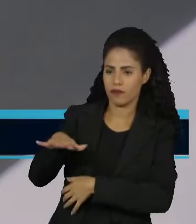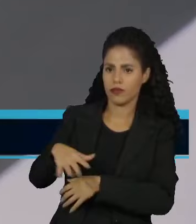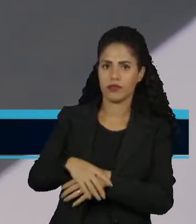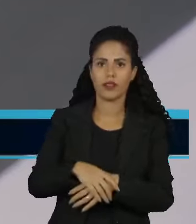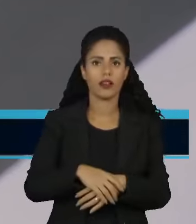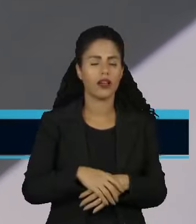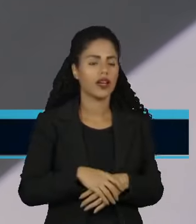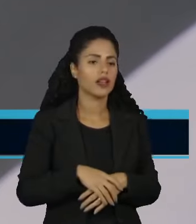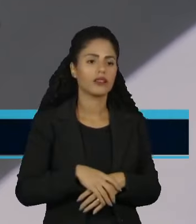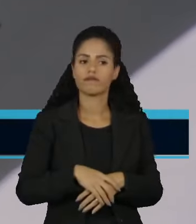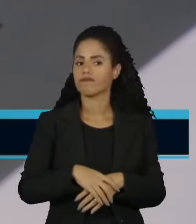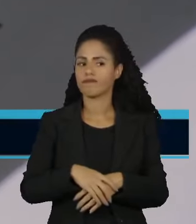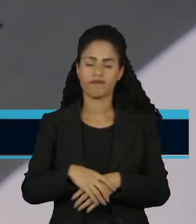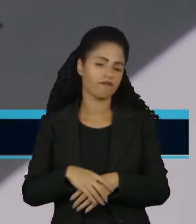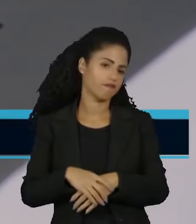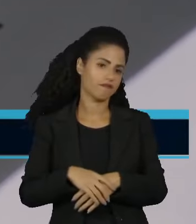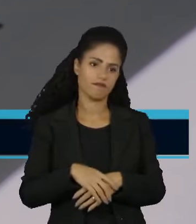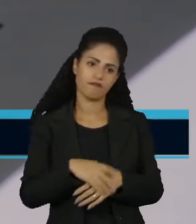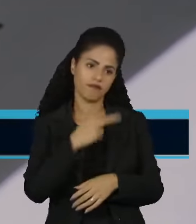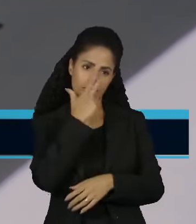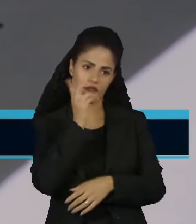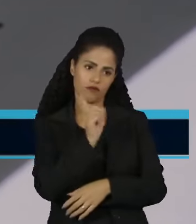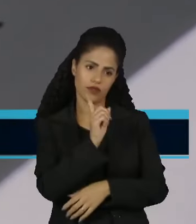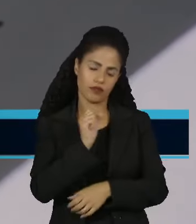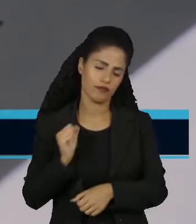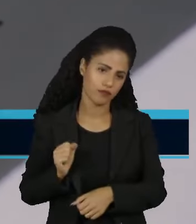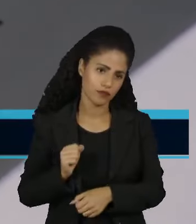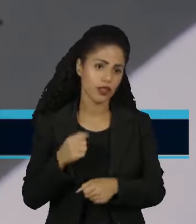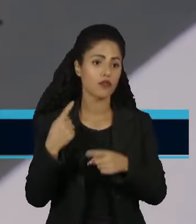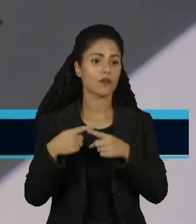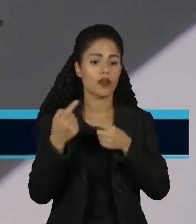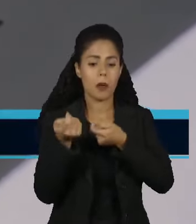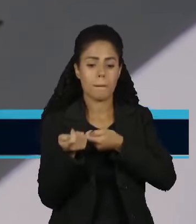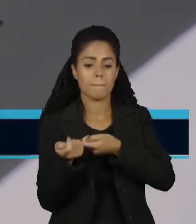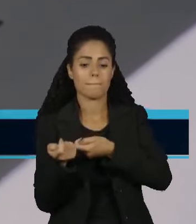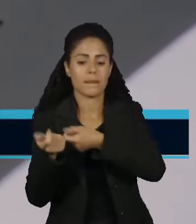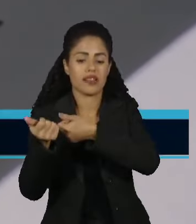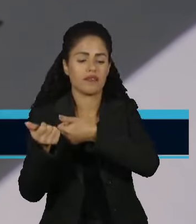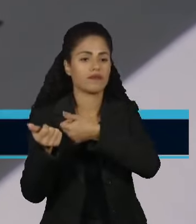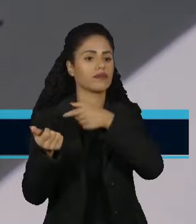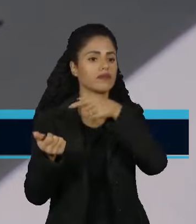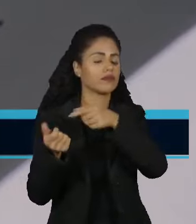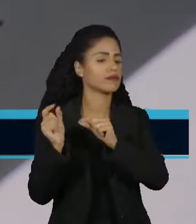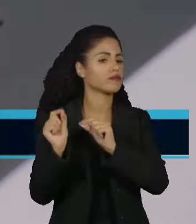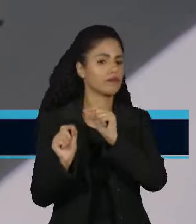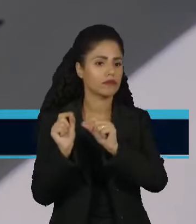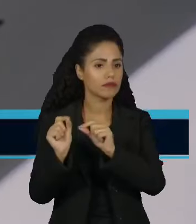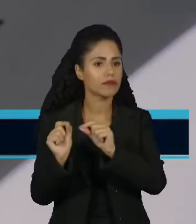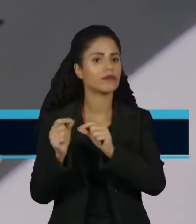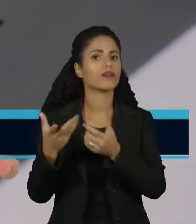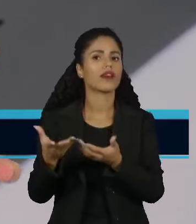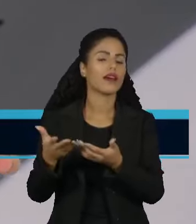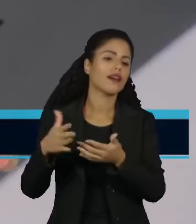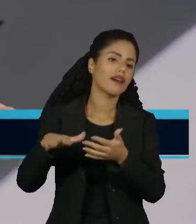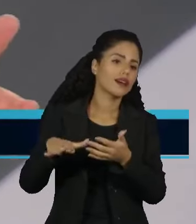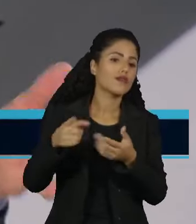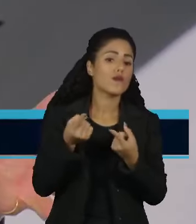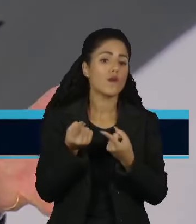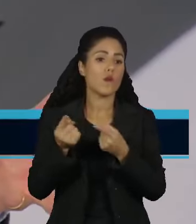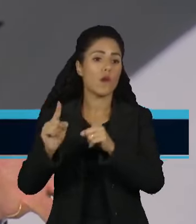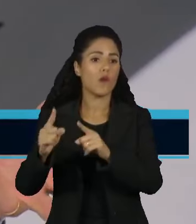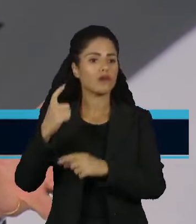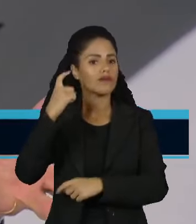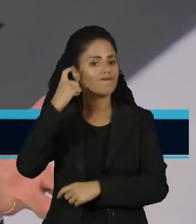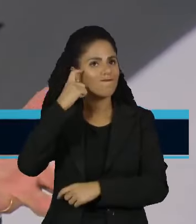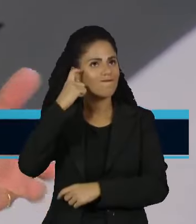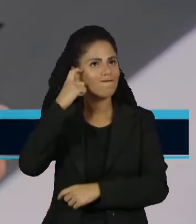eh na verdade a é um benefício é um é diametralmente contra a ideia